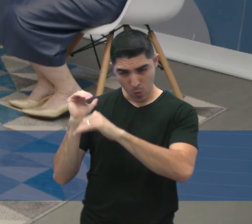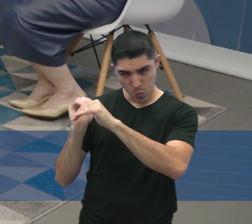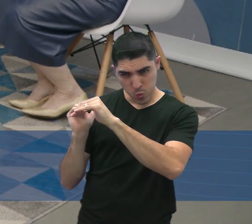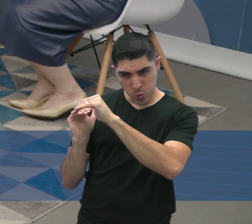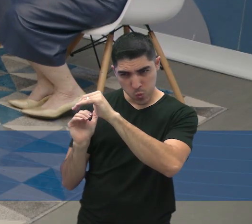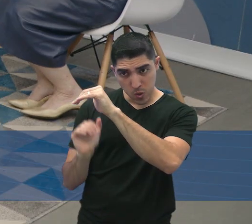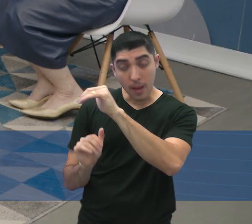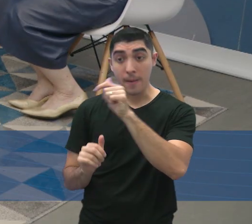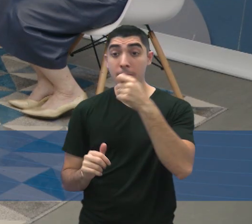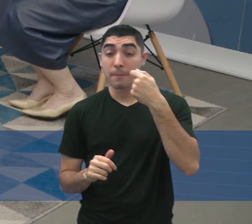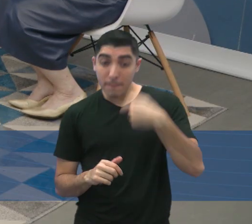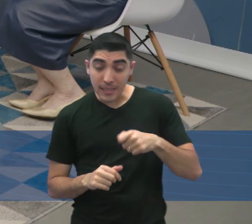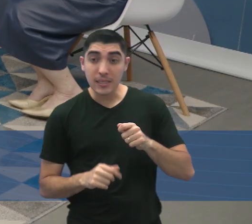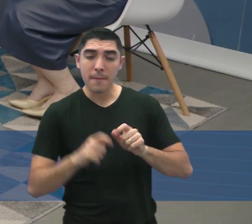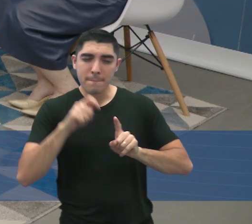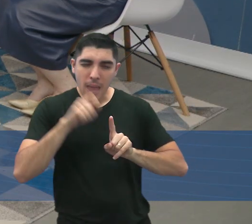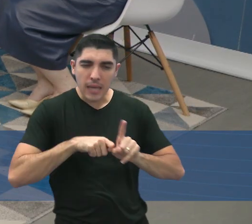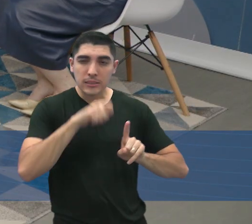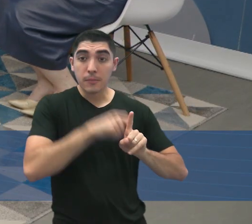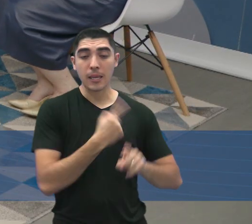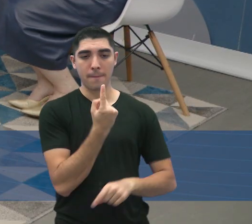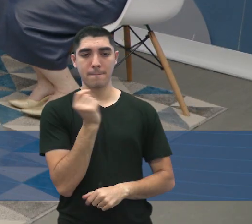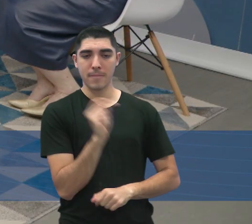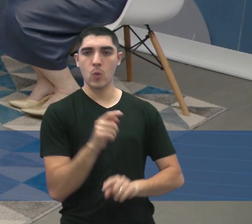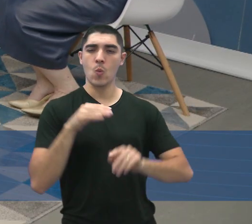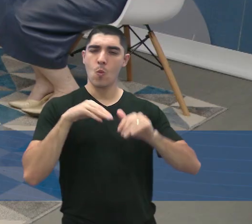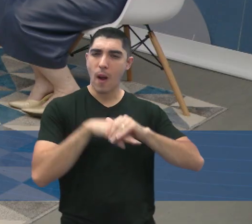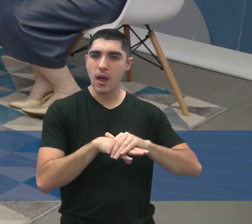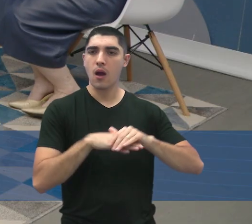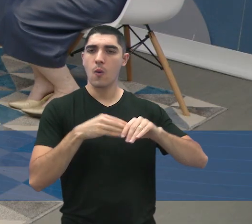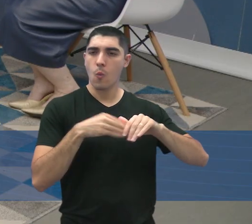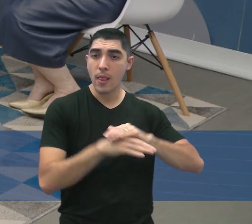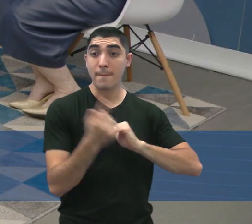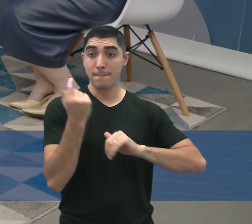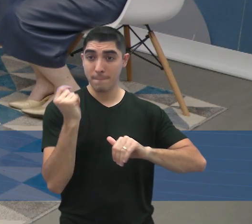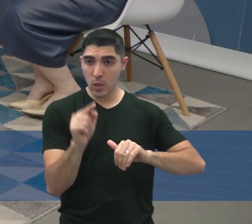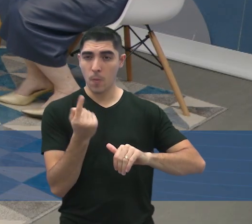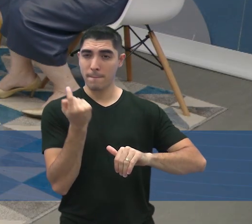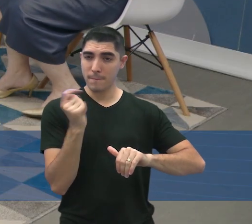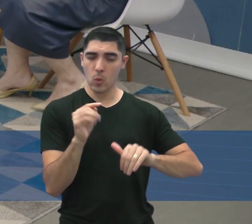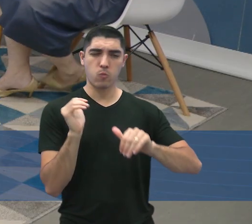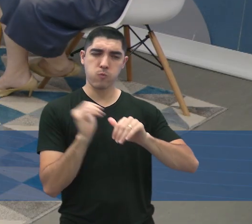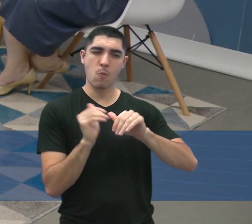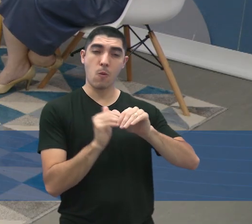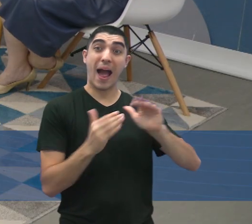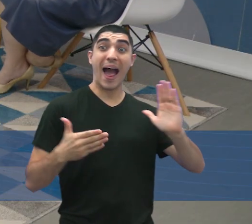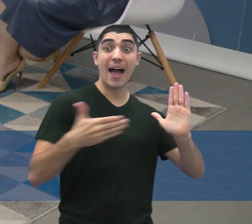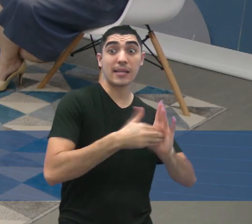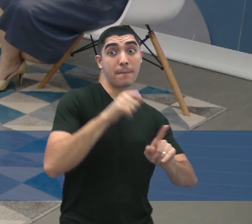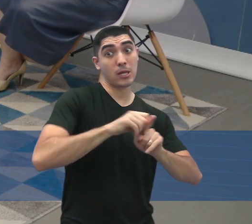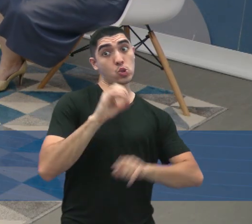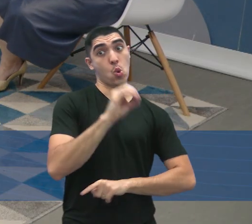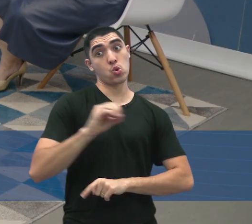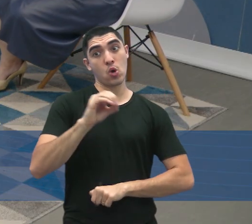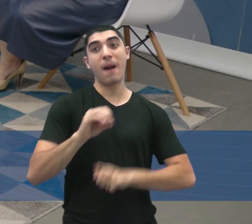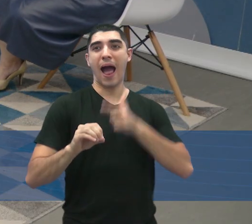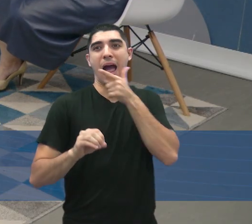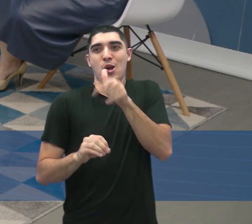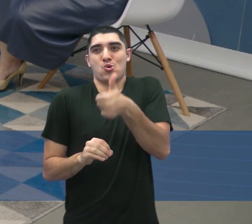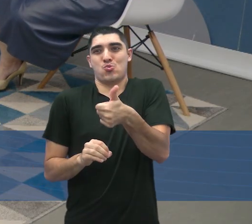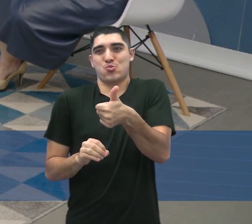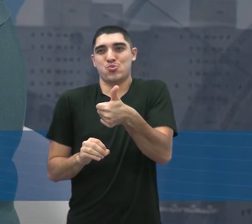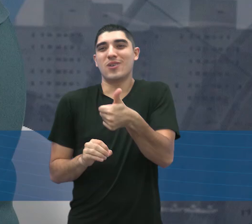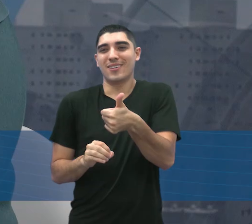então eu vou ter que guardar R$1.000 todos os meses até ali outubro, né? Para que eu consiga ter os 10 mil.